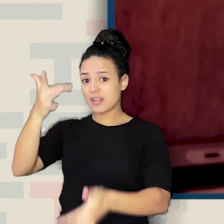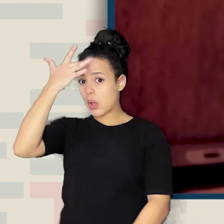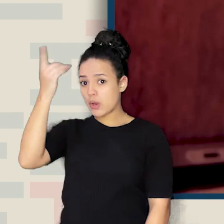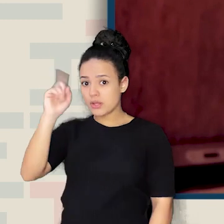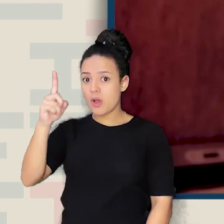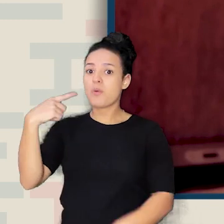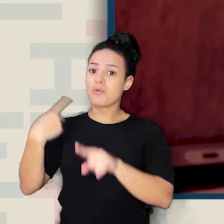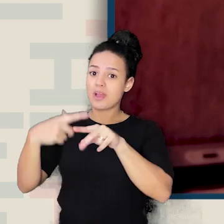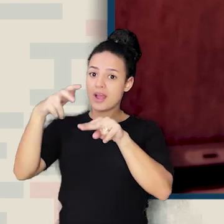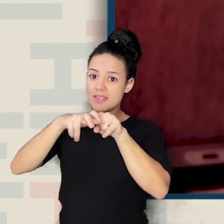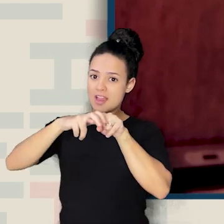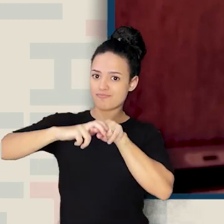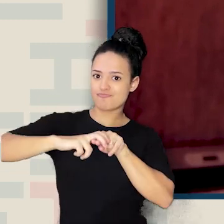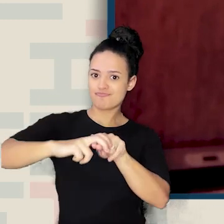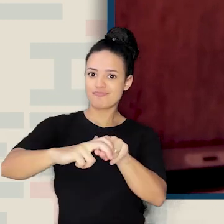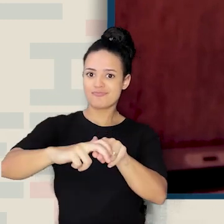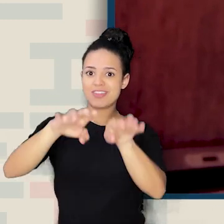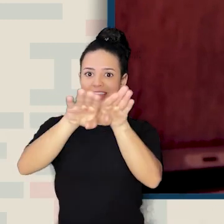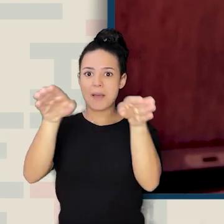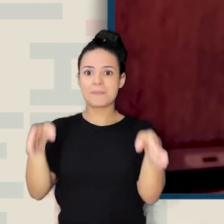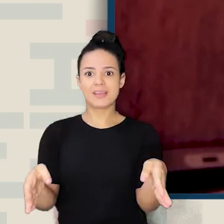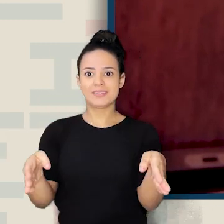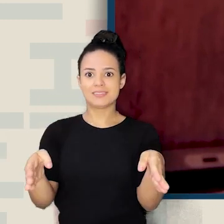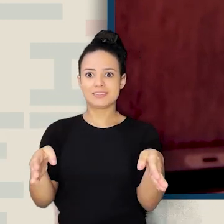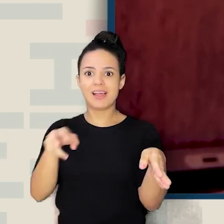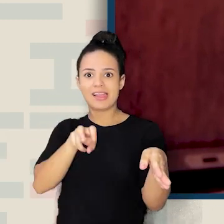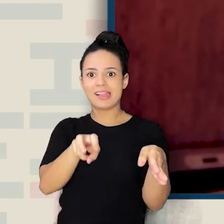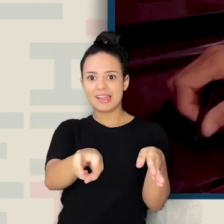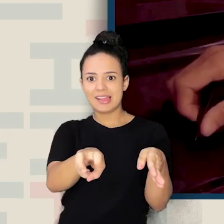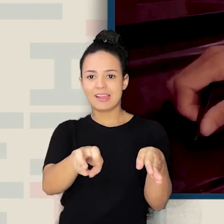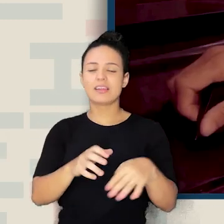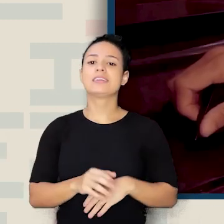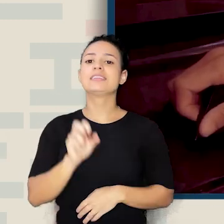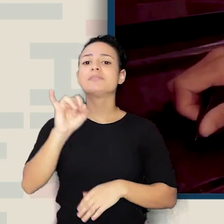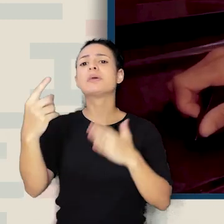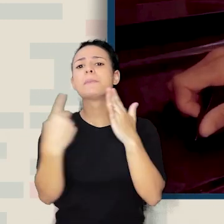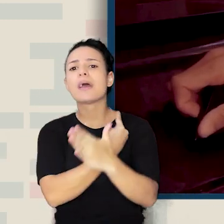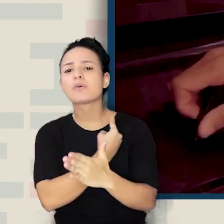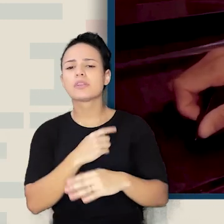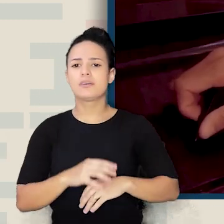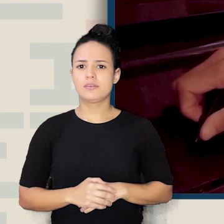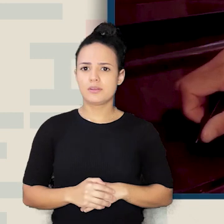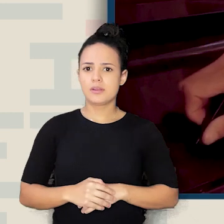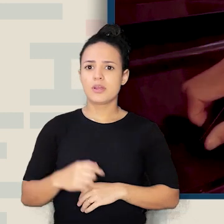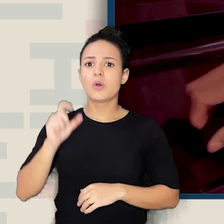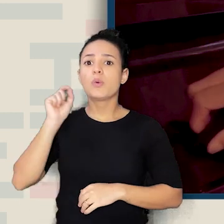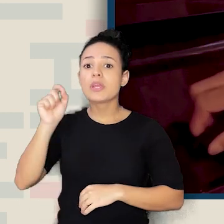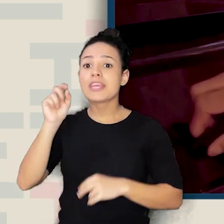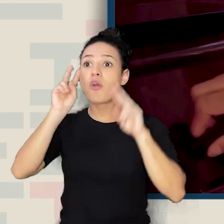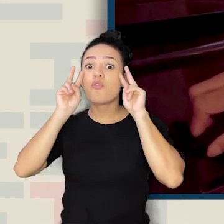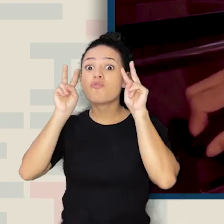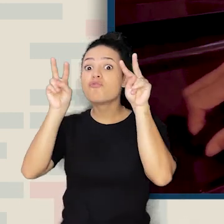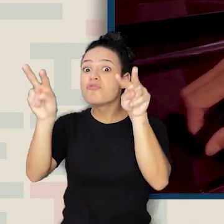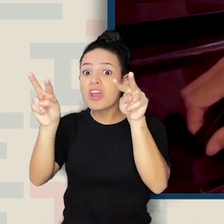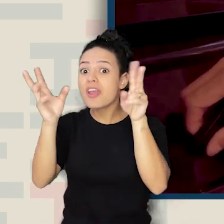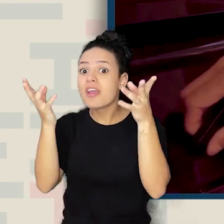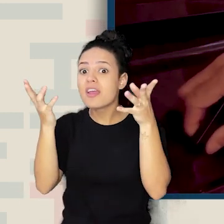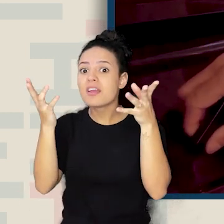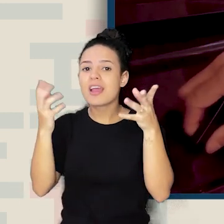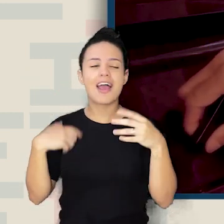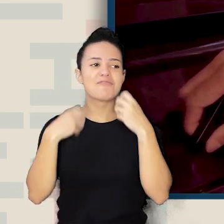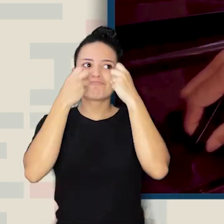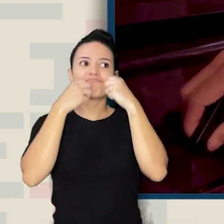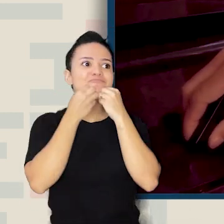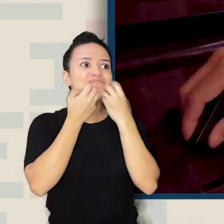da minha memorização. Para mim, aquela cadeira estava embaixo da mesa. Se você me perguntar, por exemplo, o que eu consigo